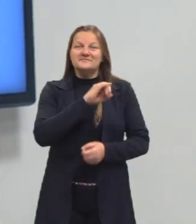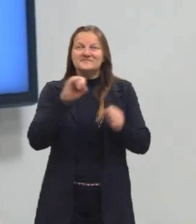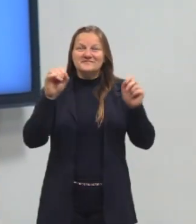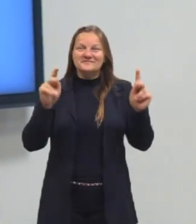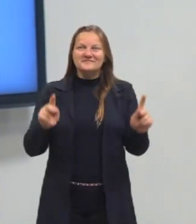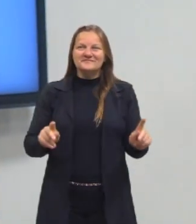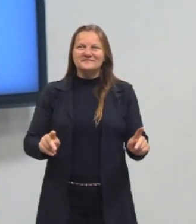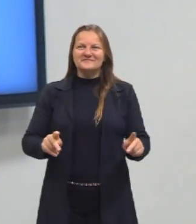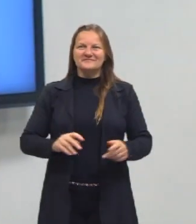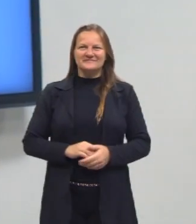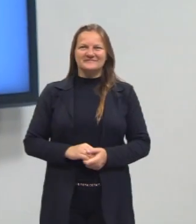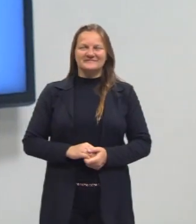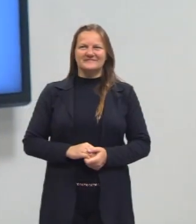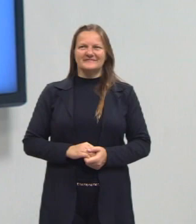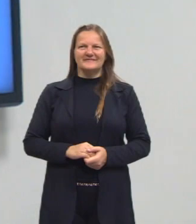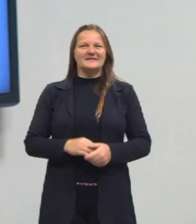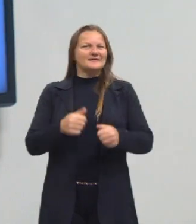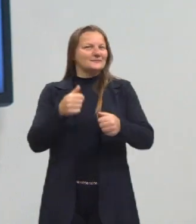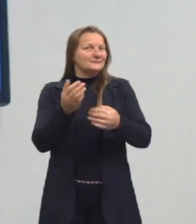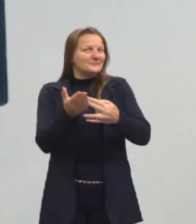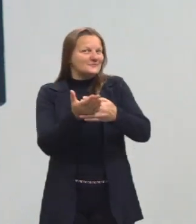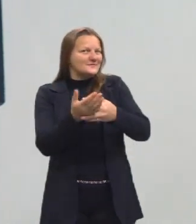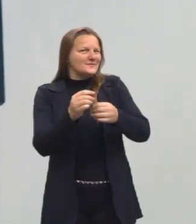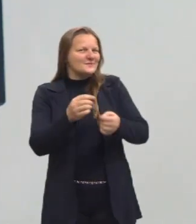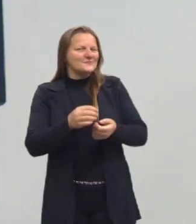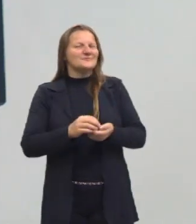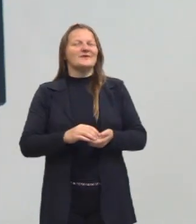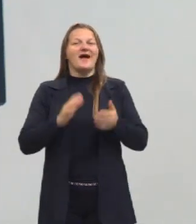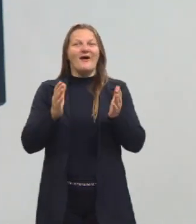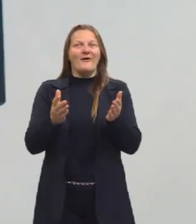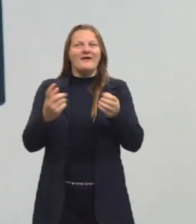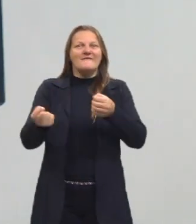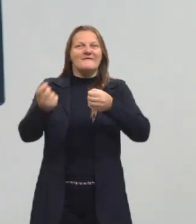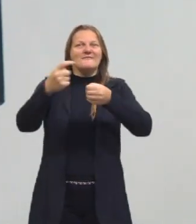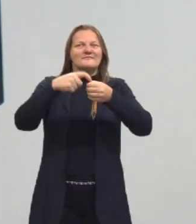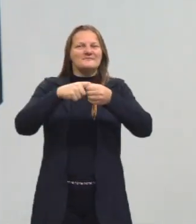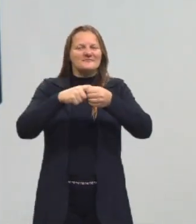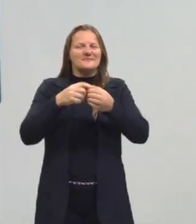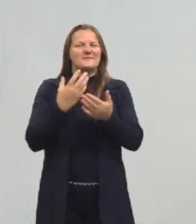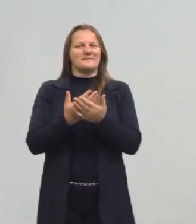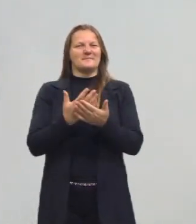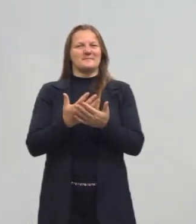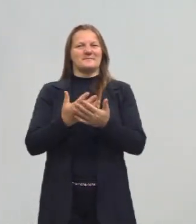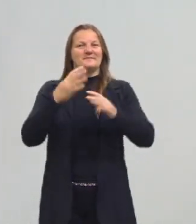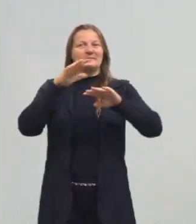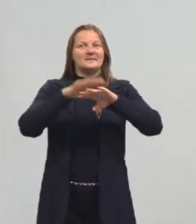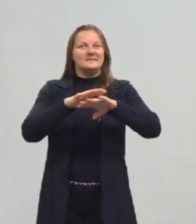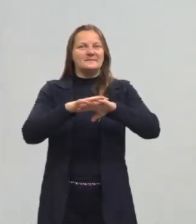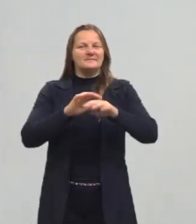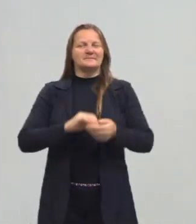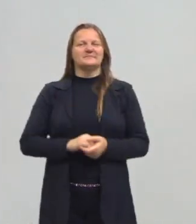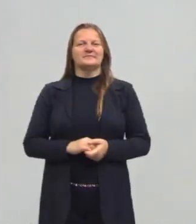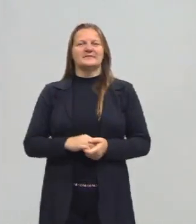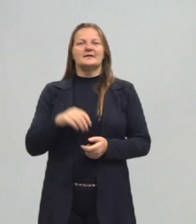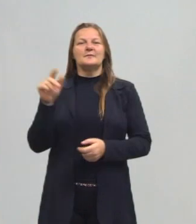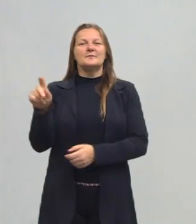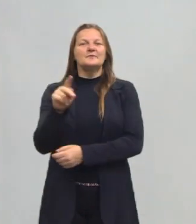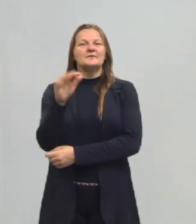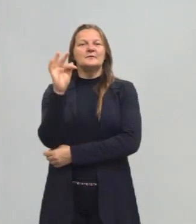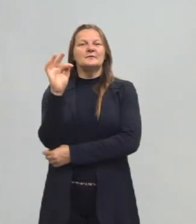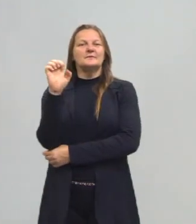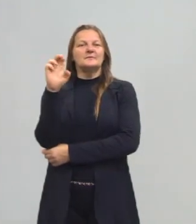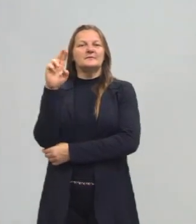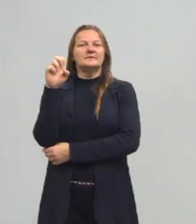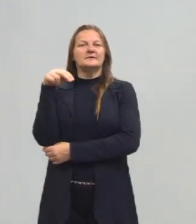aí, pessoas, deu aquele tempinho para respirar e voltamos para mais uma aula de matemática, né? Eu sou a prof. Fernanda,